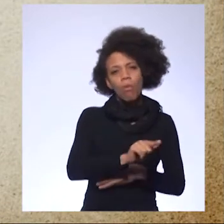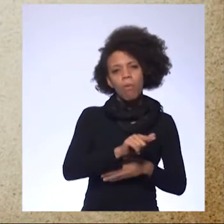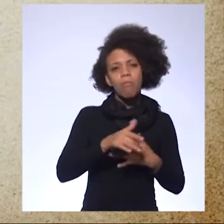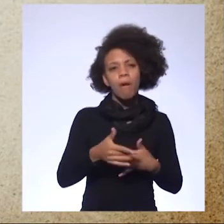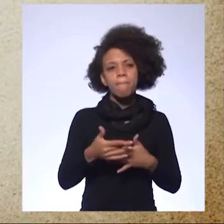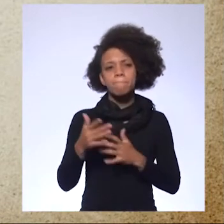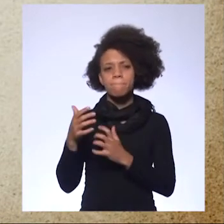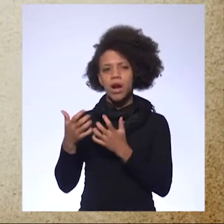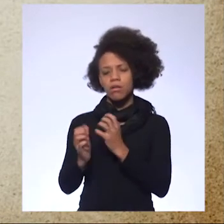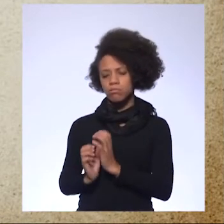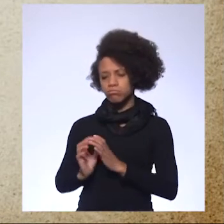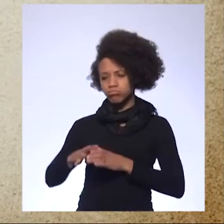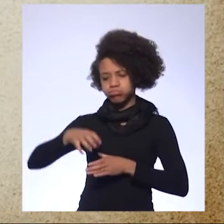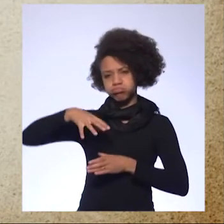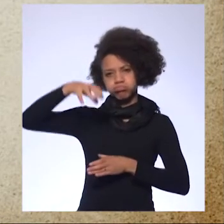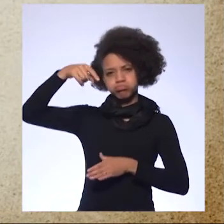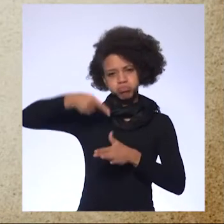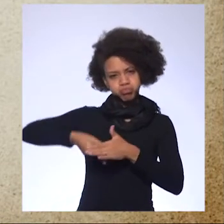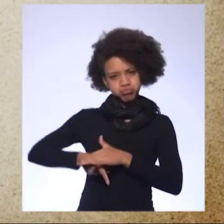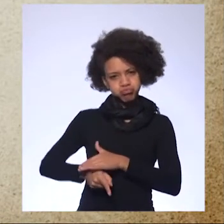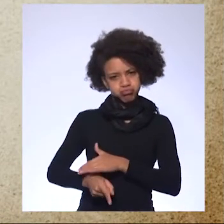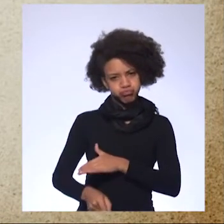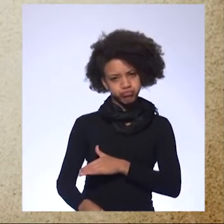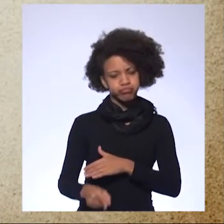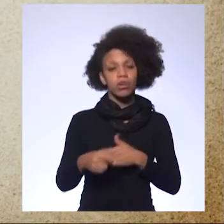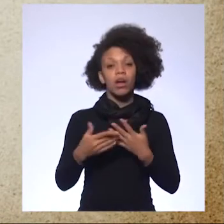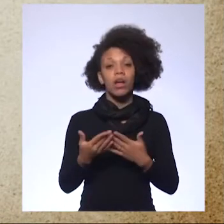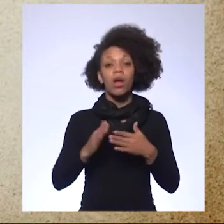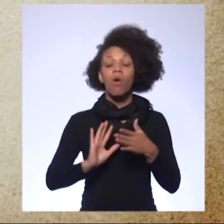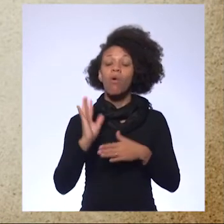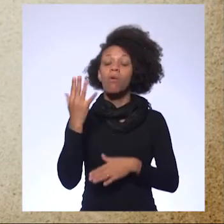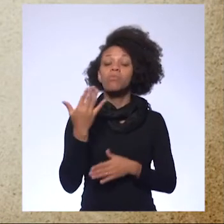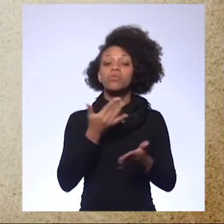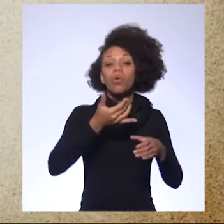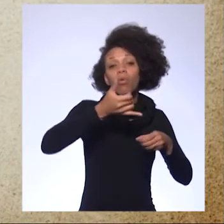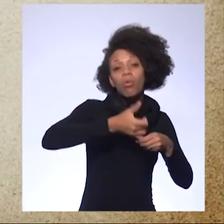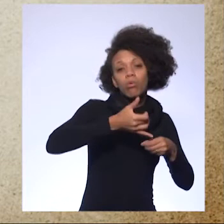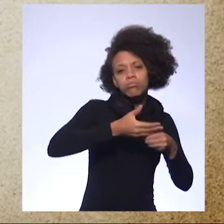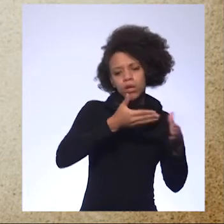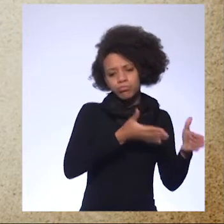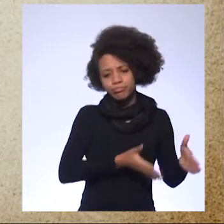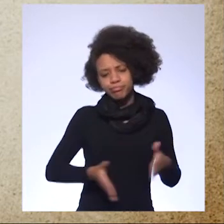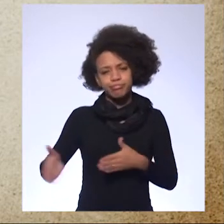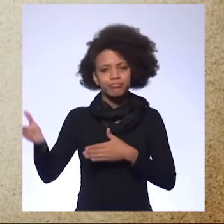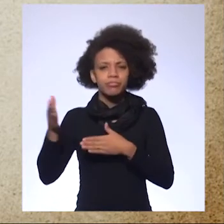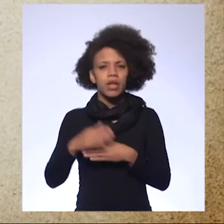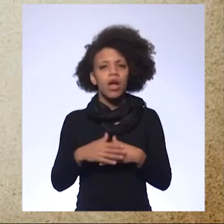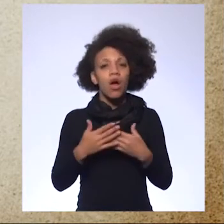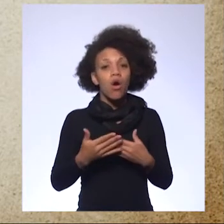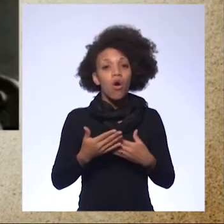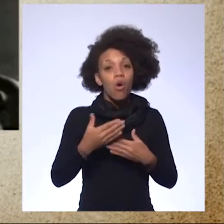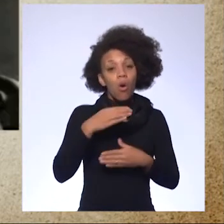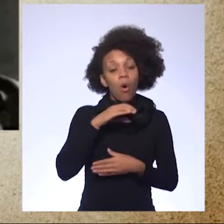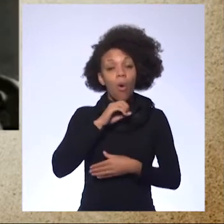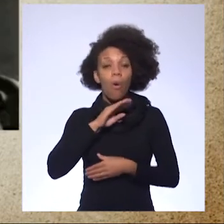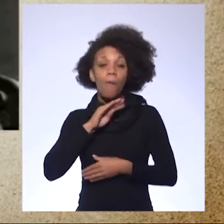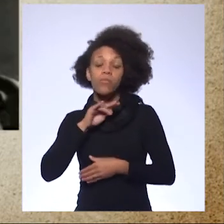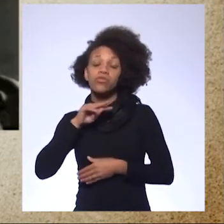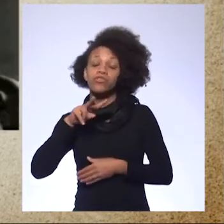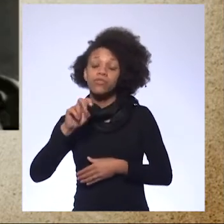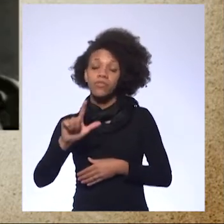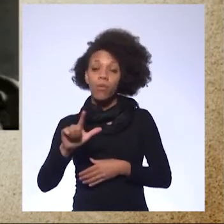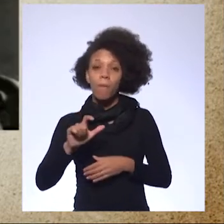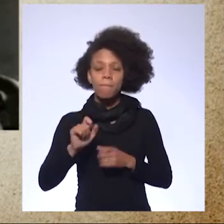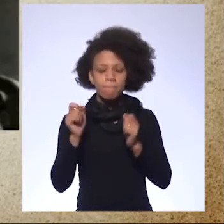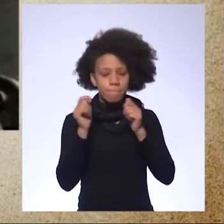primeira torre de perfuração. Iniciou-se a história do petróleo em larga escala, como combustível iluminante, e a de John